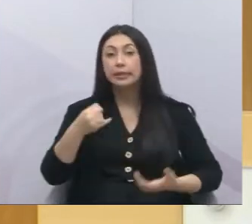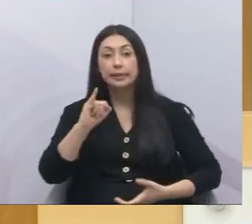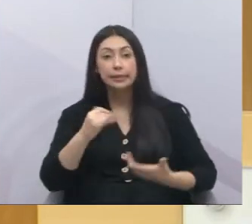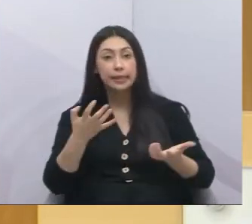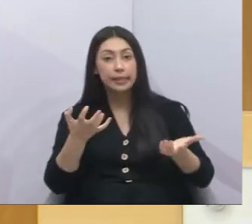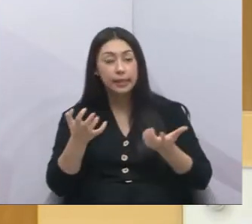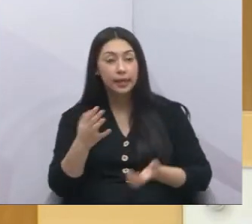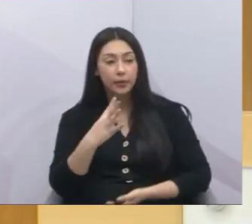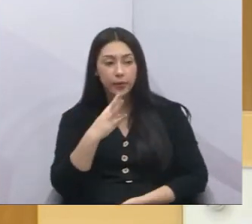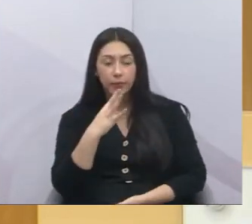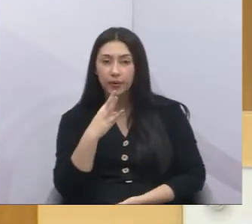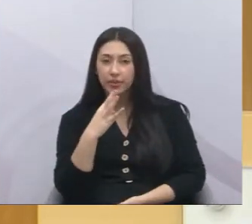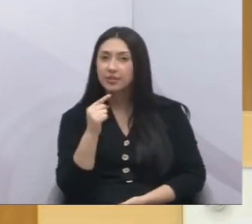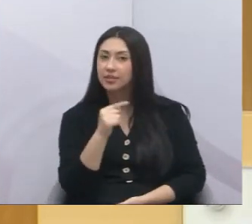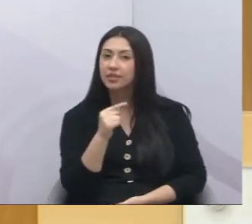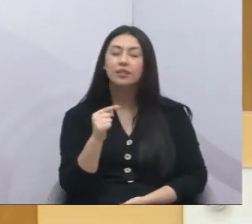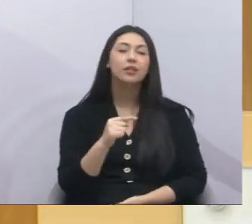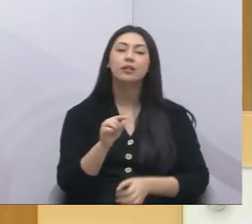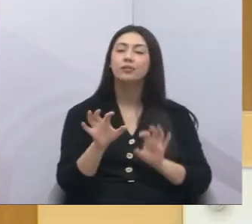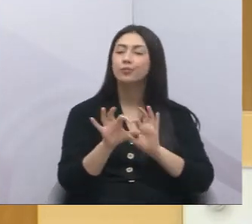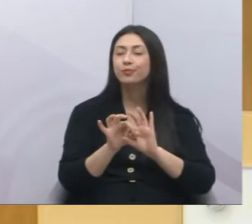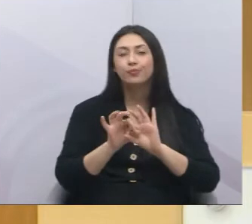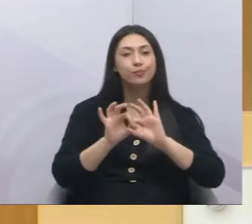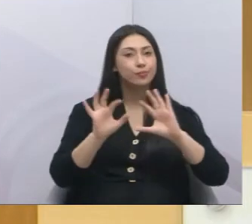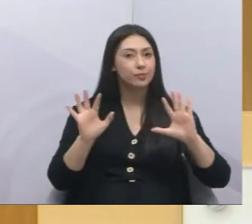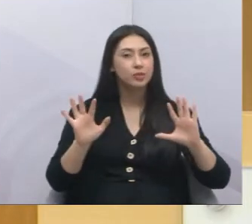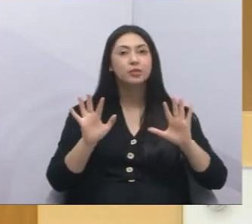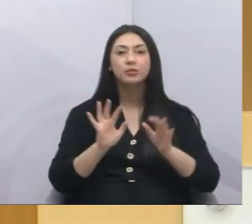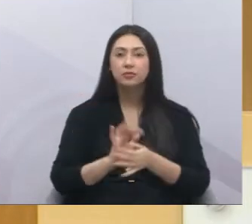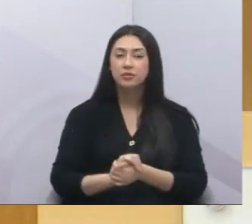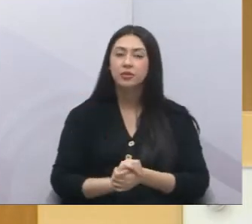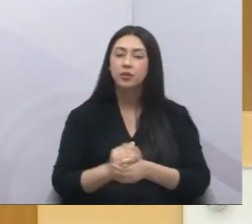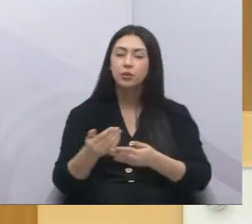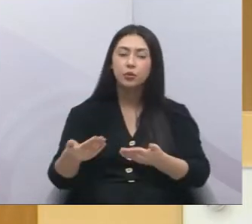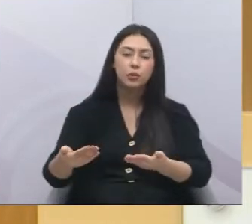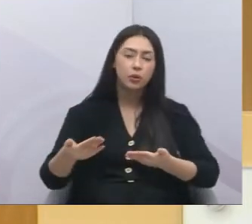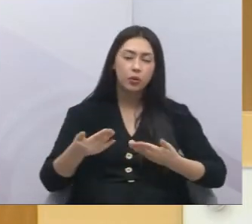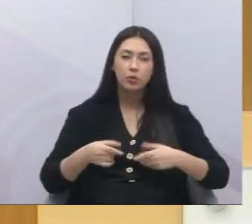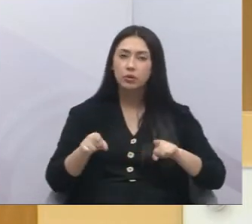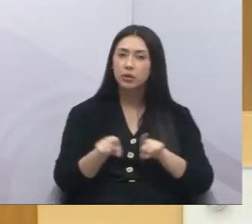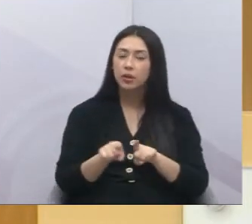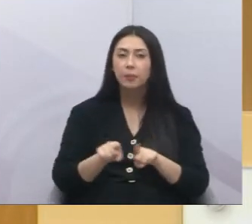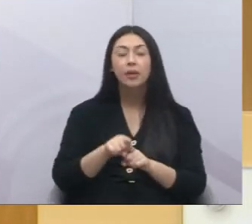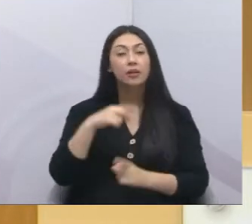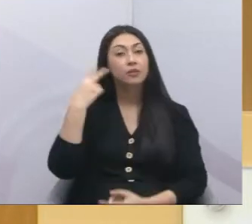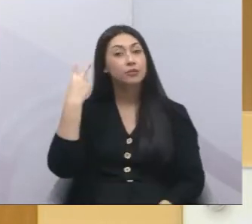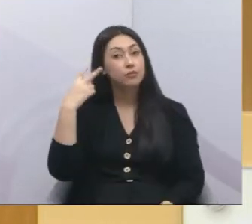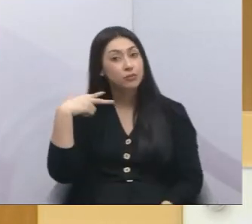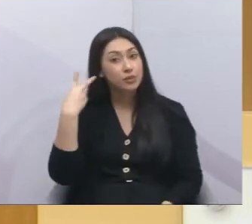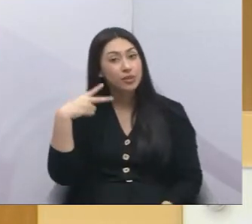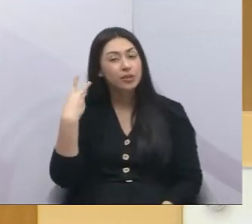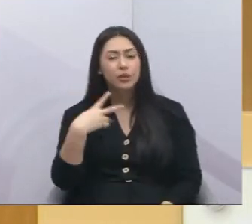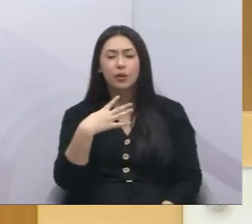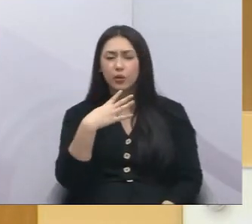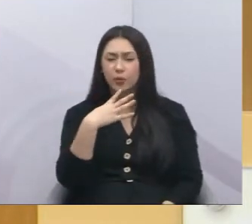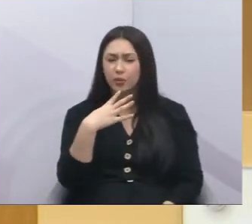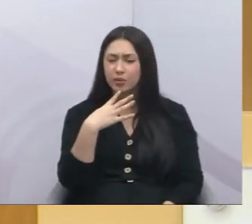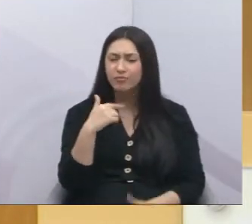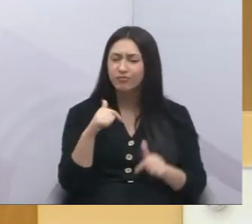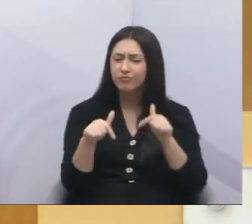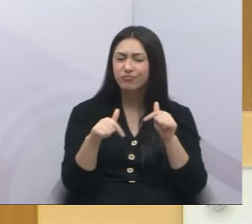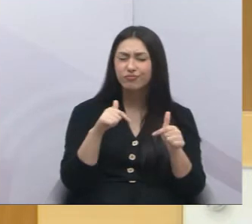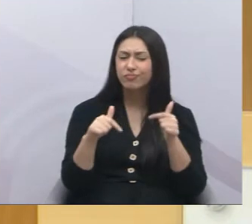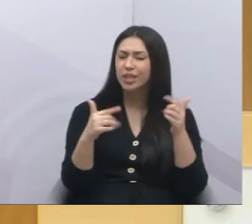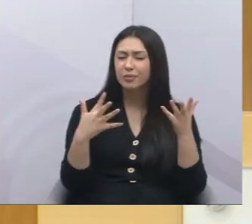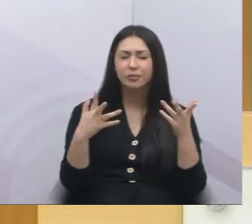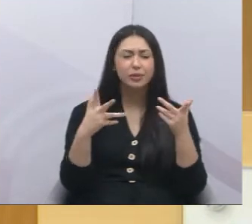no Parque Meia Lua, está à disposição. Convido também os vereadores para conhecer o belíssimo trabalho